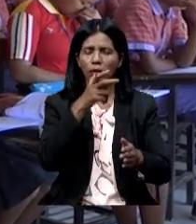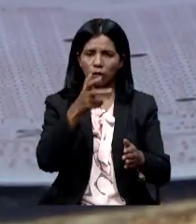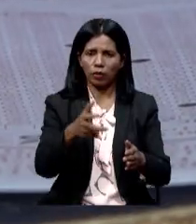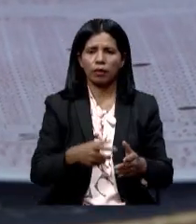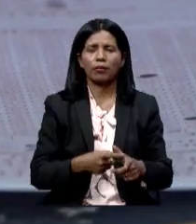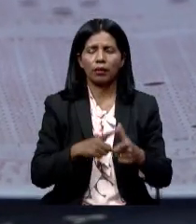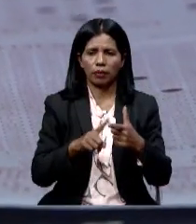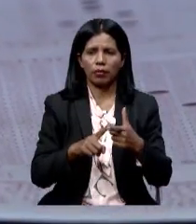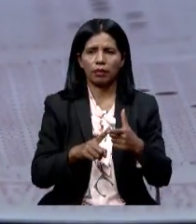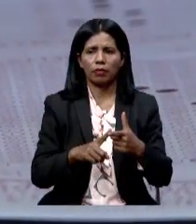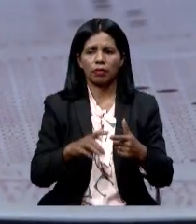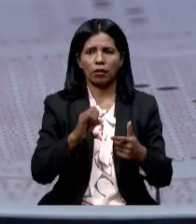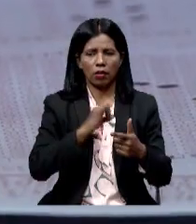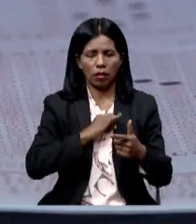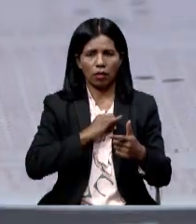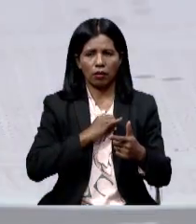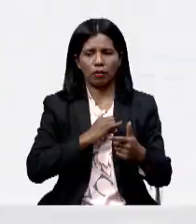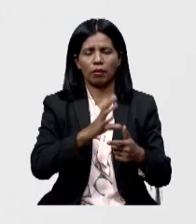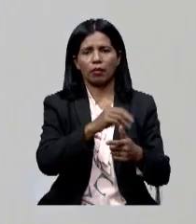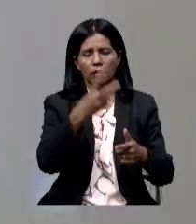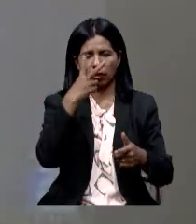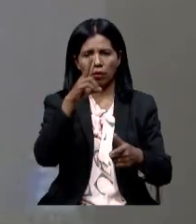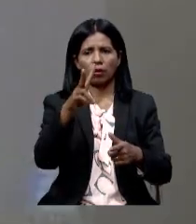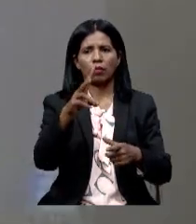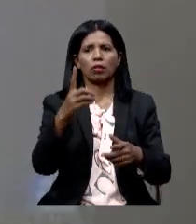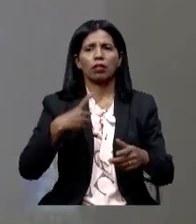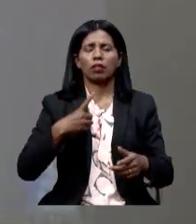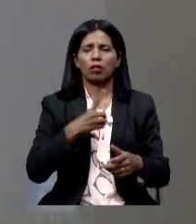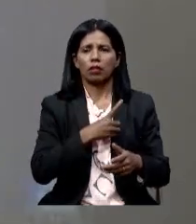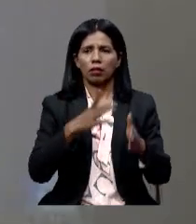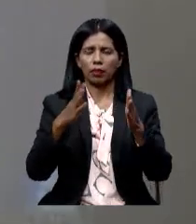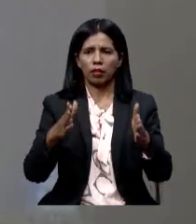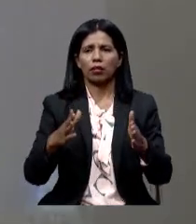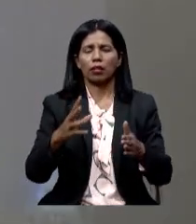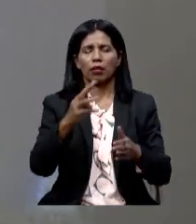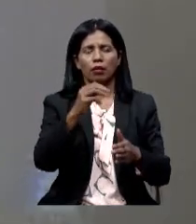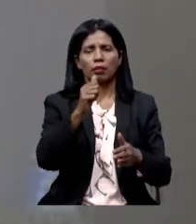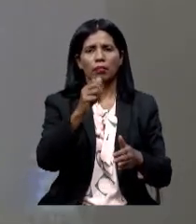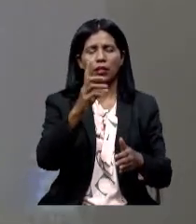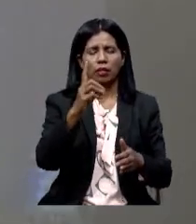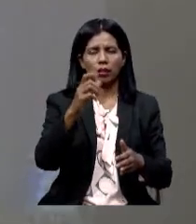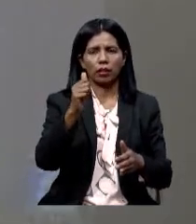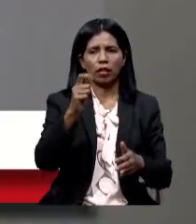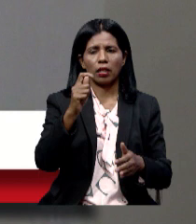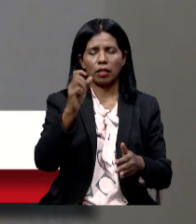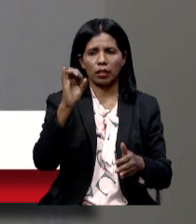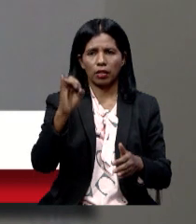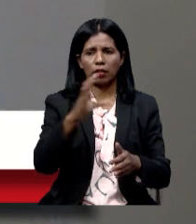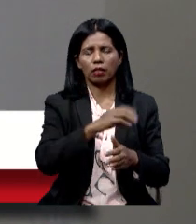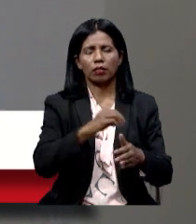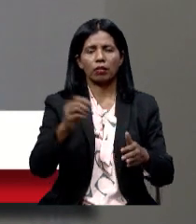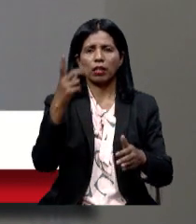terceiro, hau segunda ho deputado mandati, konaba língua da